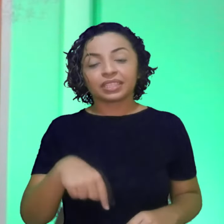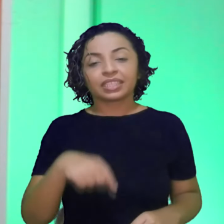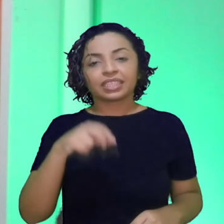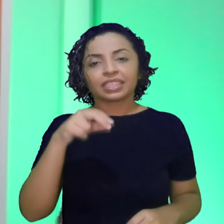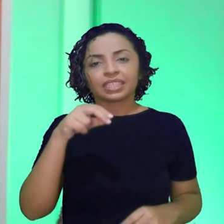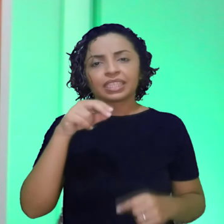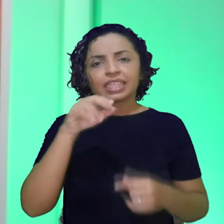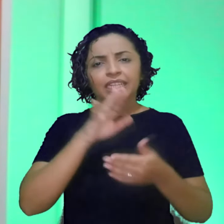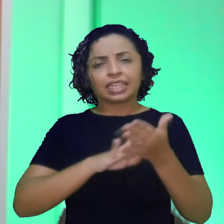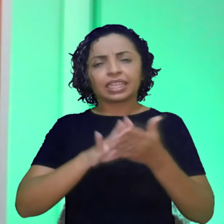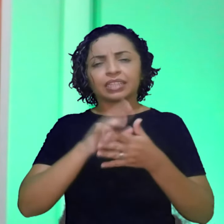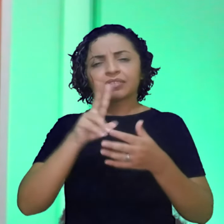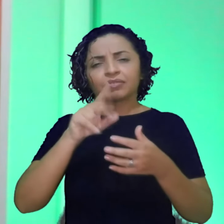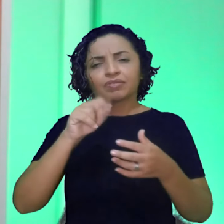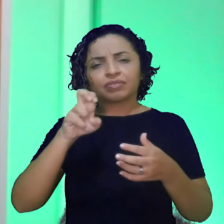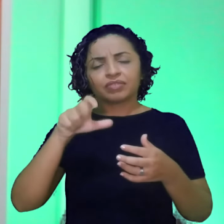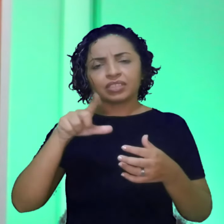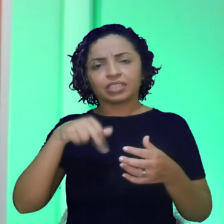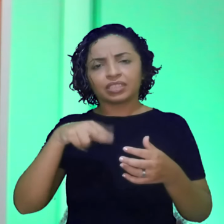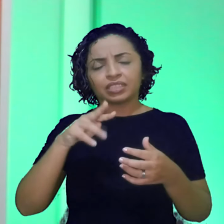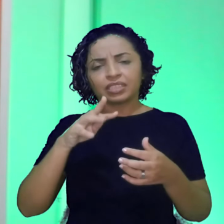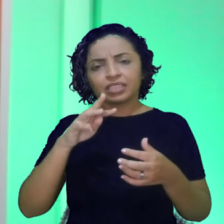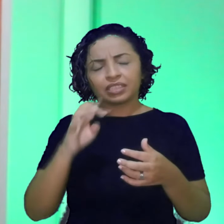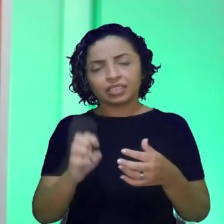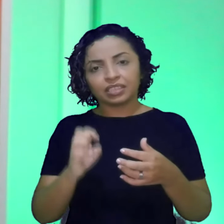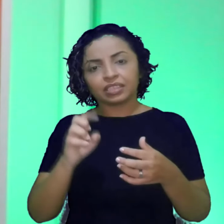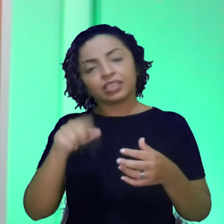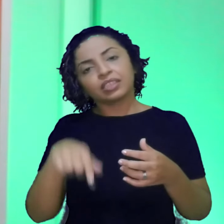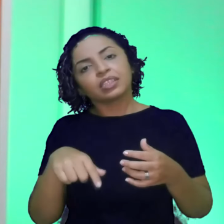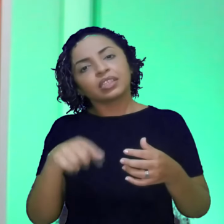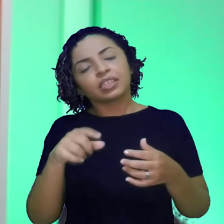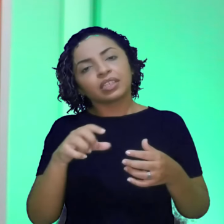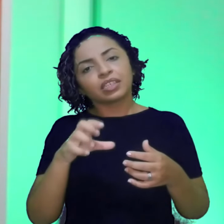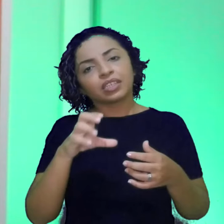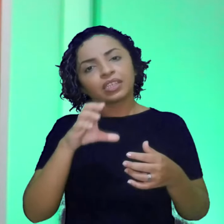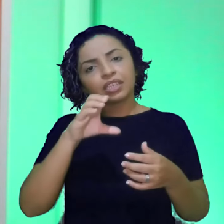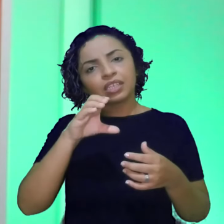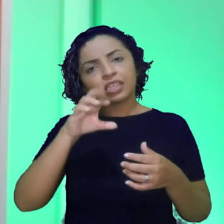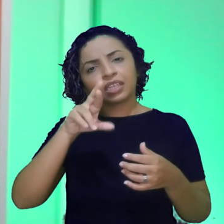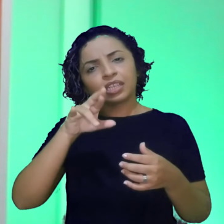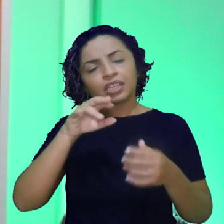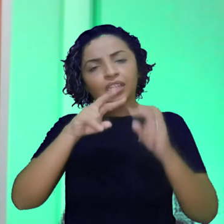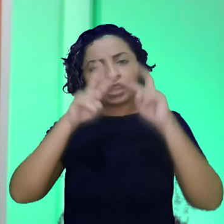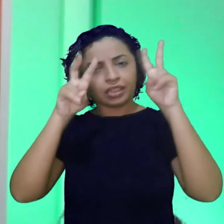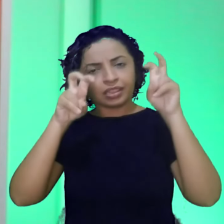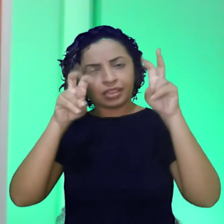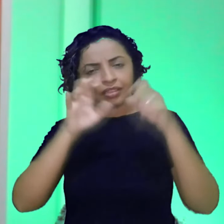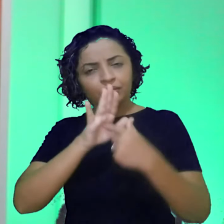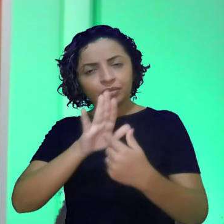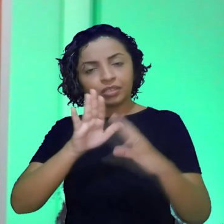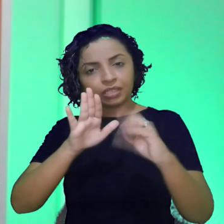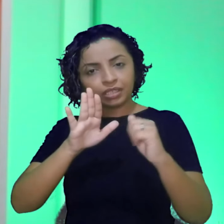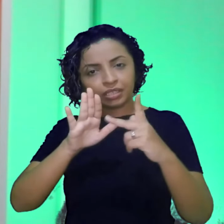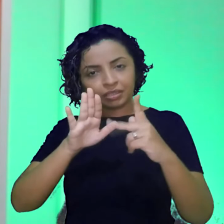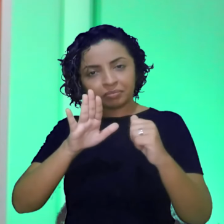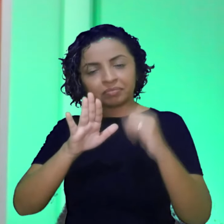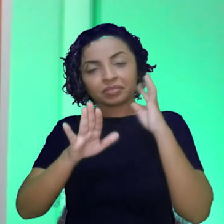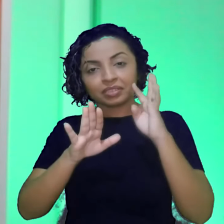Leonardo Valente, Criogenia de D, ou Manifesto pelos Prazeres Perdidos. Uma capa